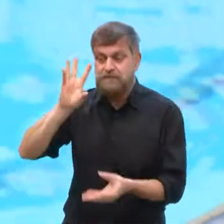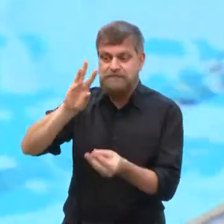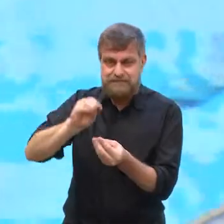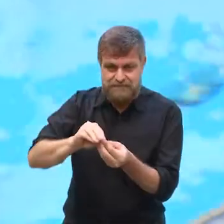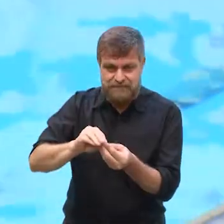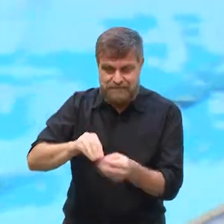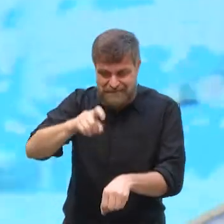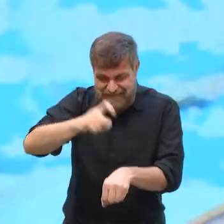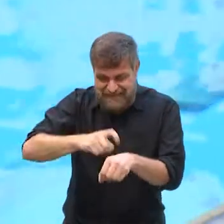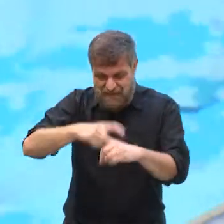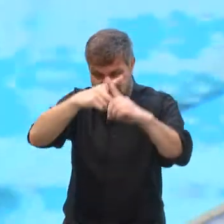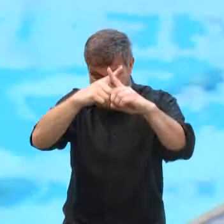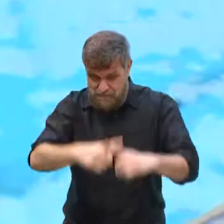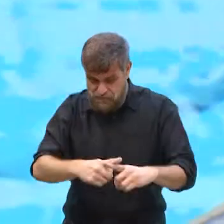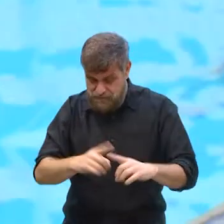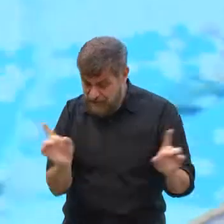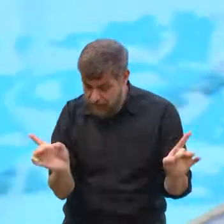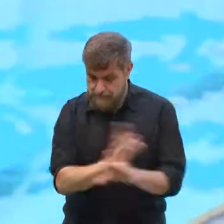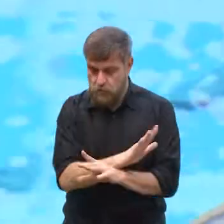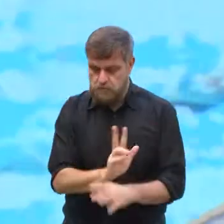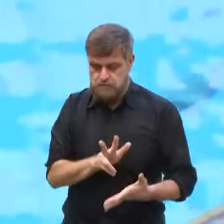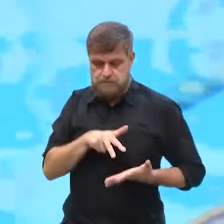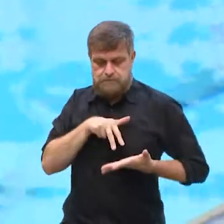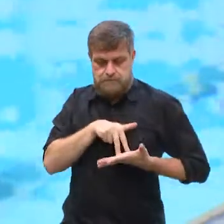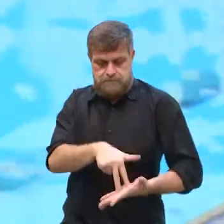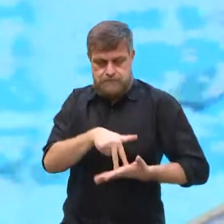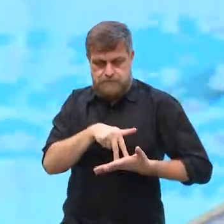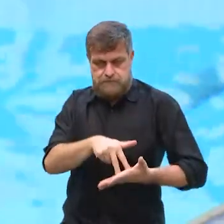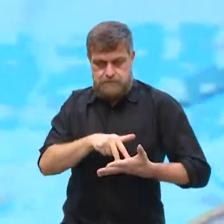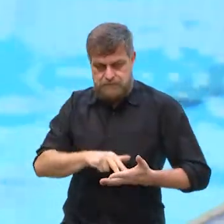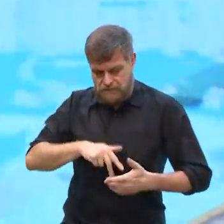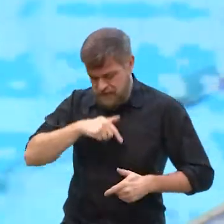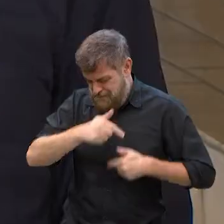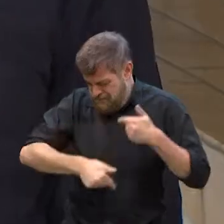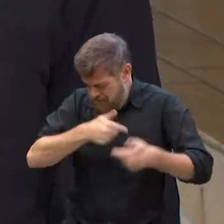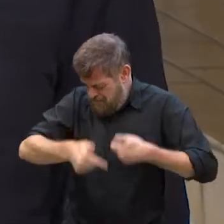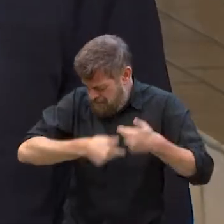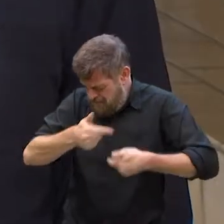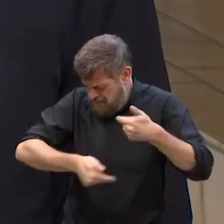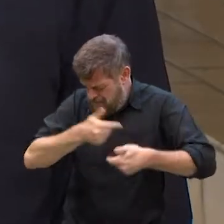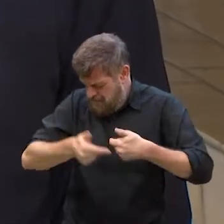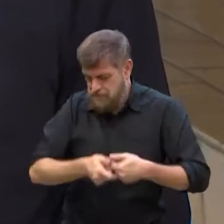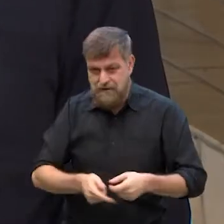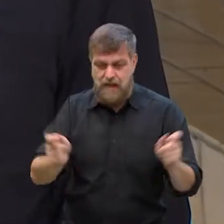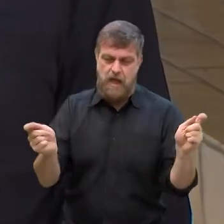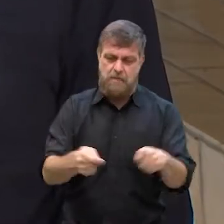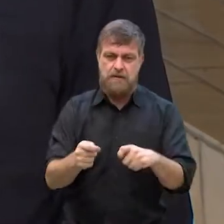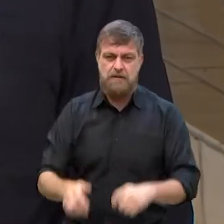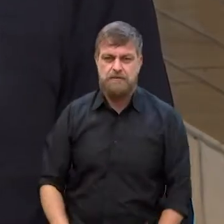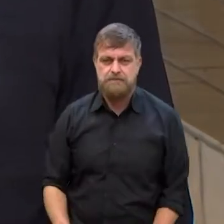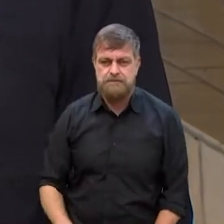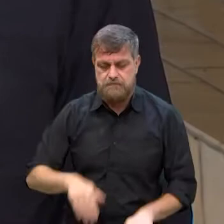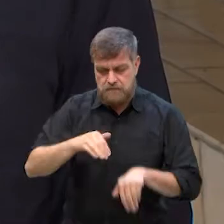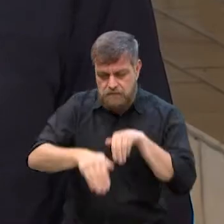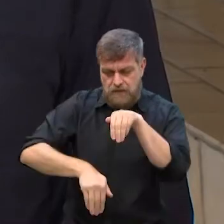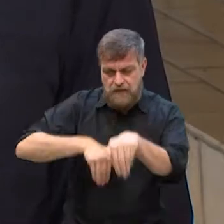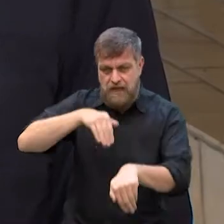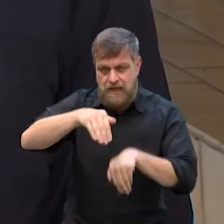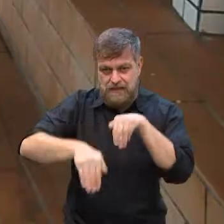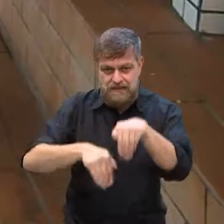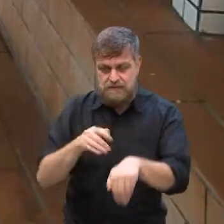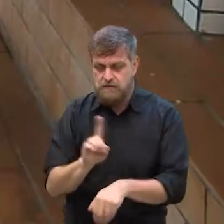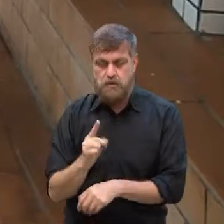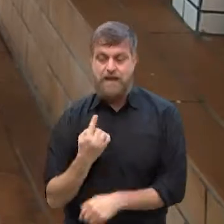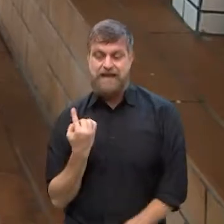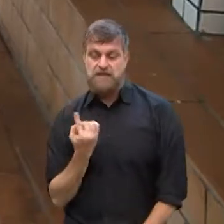que você chegar pronto na competição, para você chegar preparado e dar o seu melhor. A natação, eu falo que não é um esporte